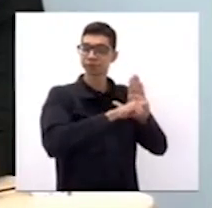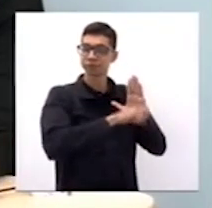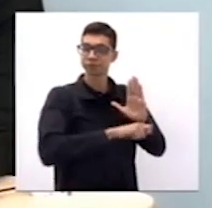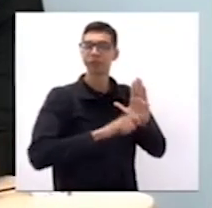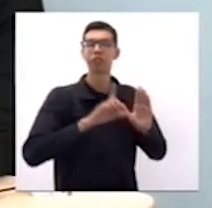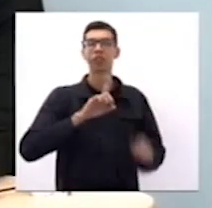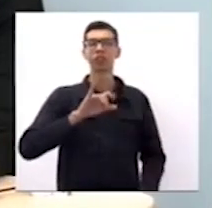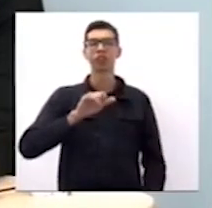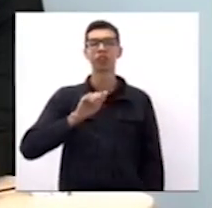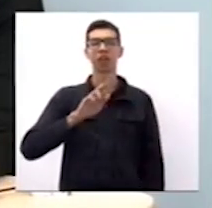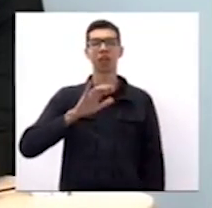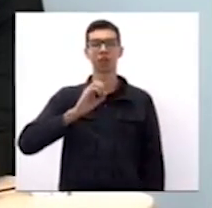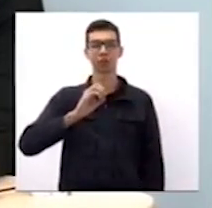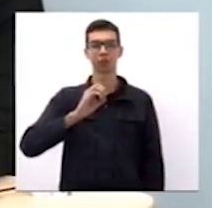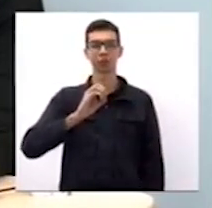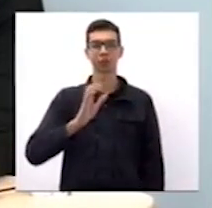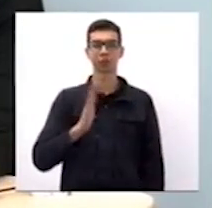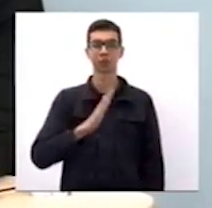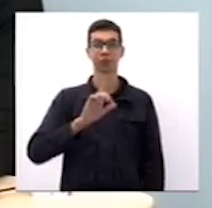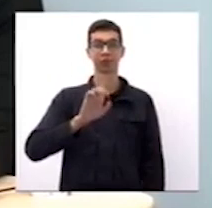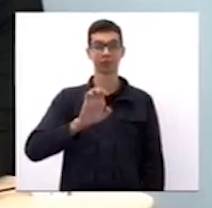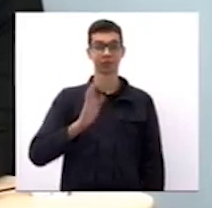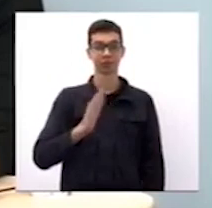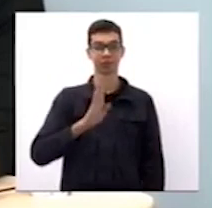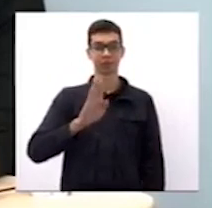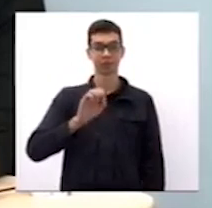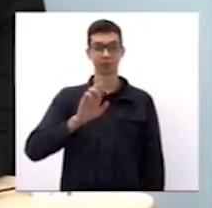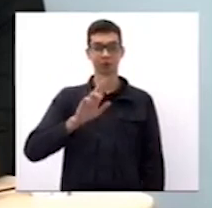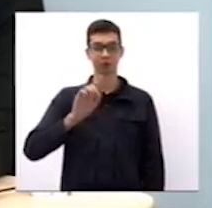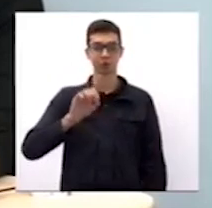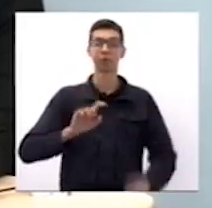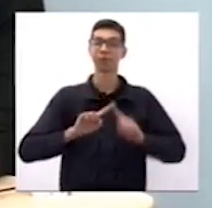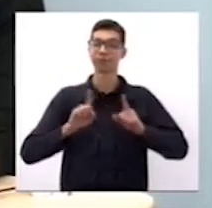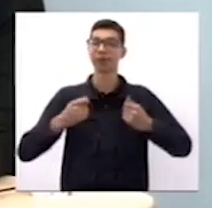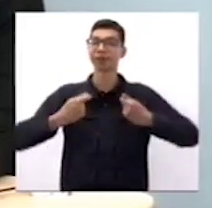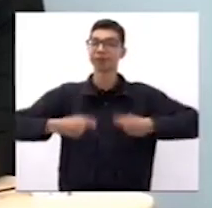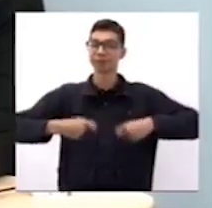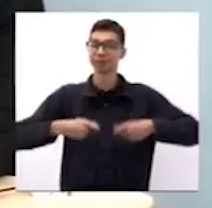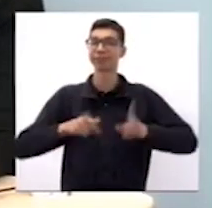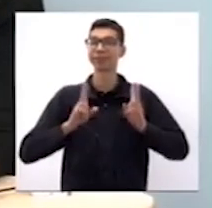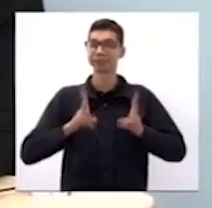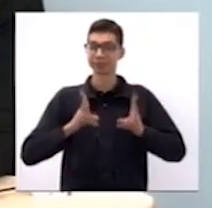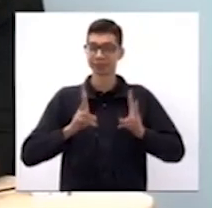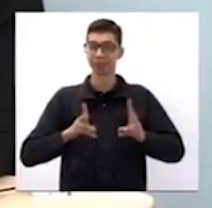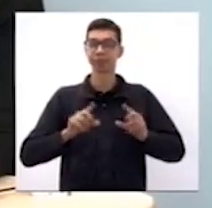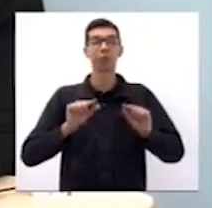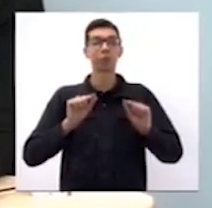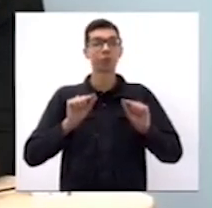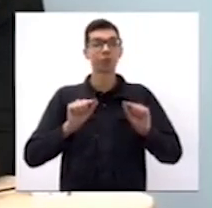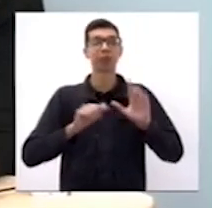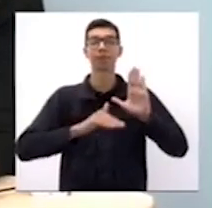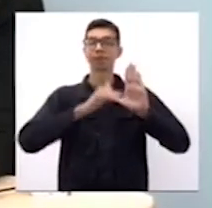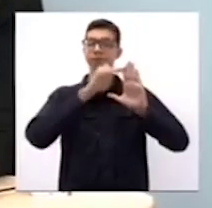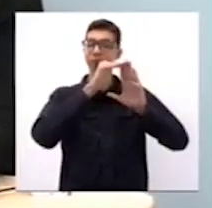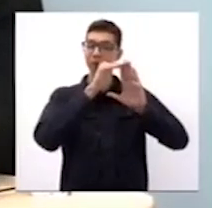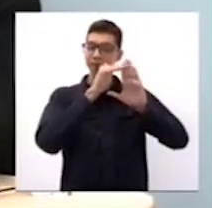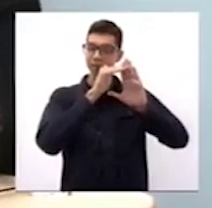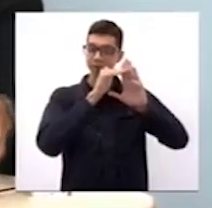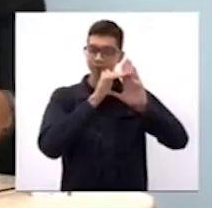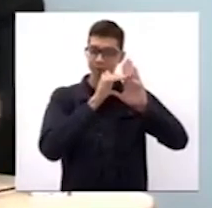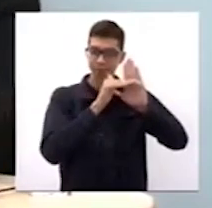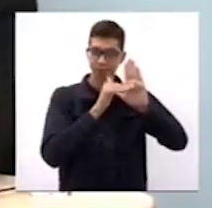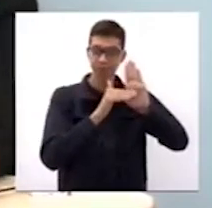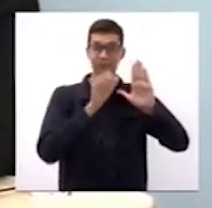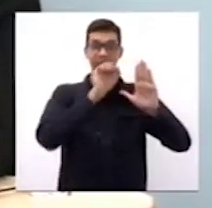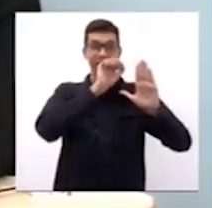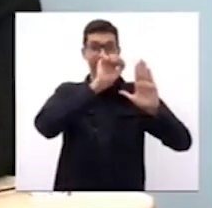diário de bordo vai ser o quê? A definição do roteiro. Ter um roteiro claro, né, onde ele